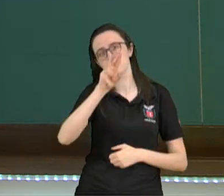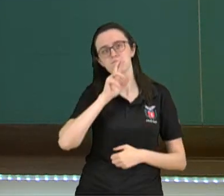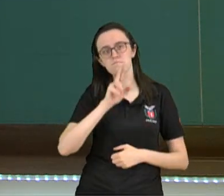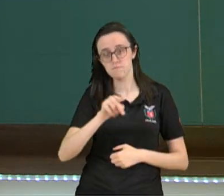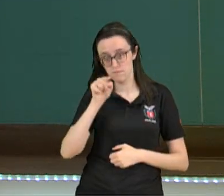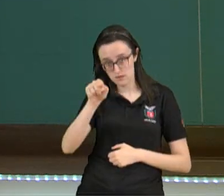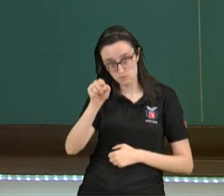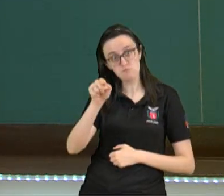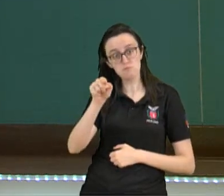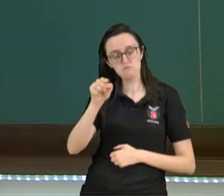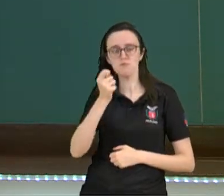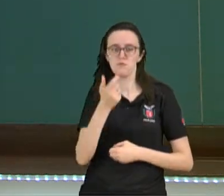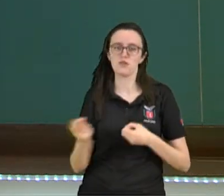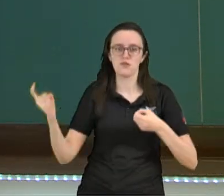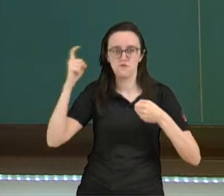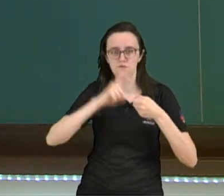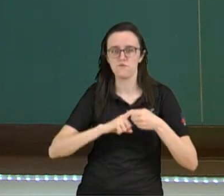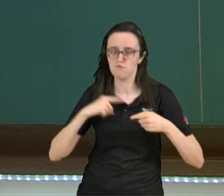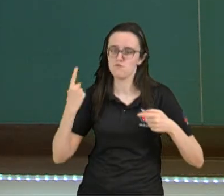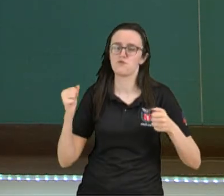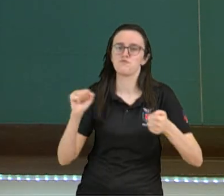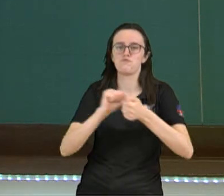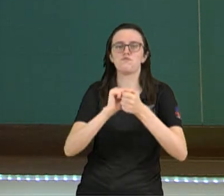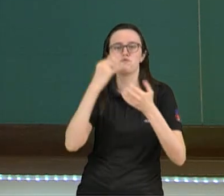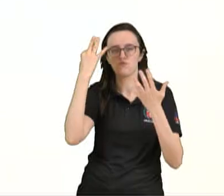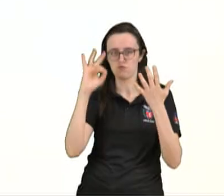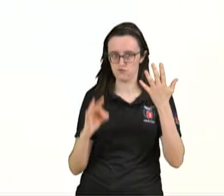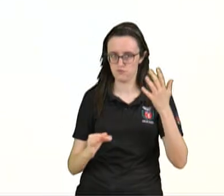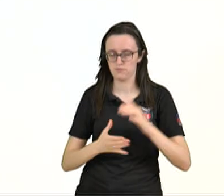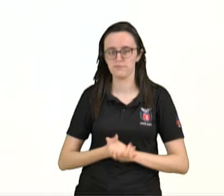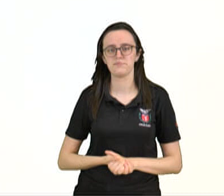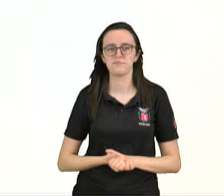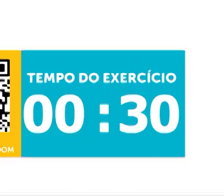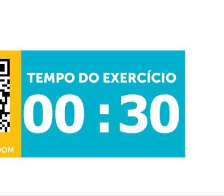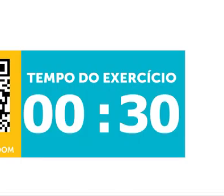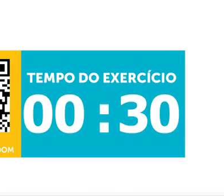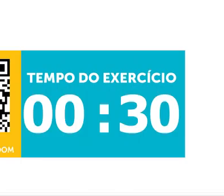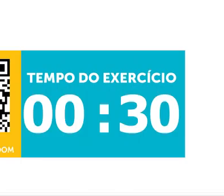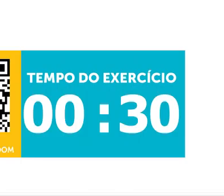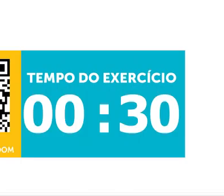responderem essa questão e eu já volto para a gente fazer a correção.